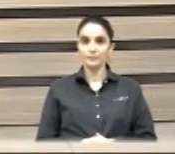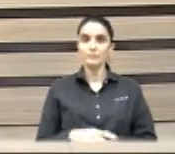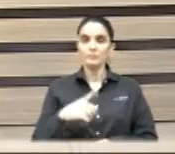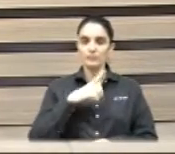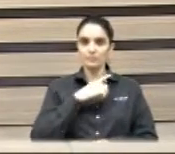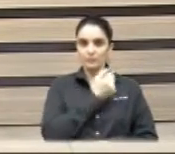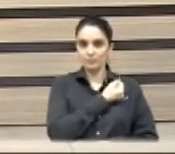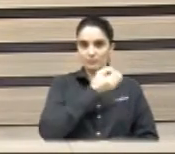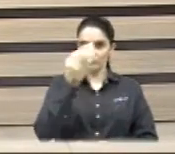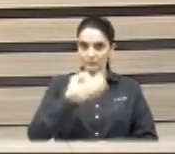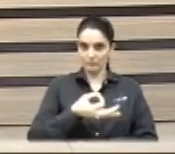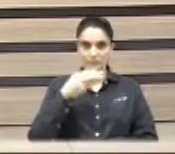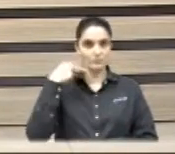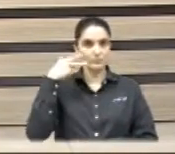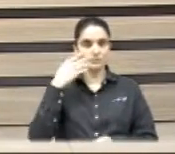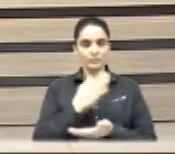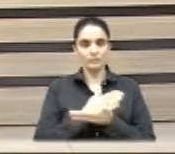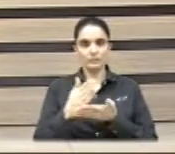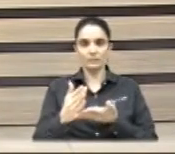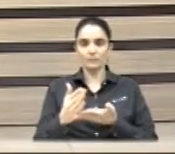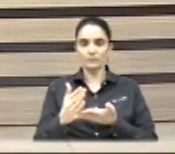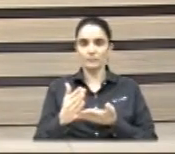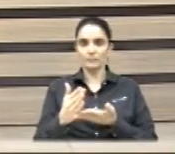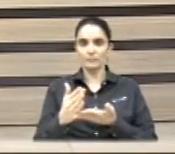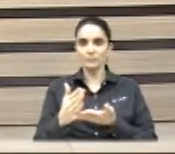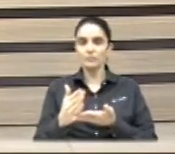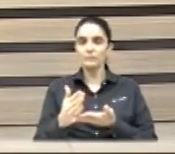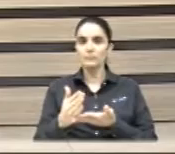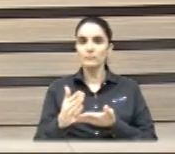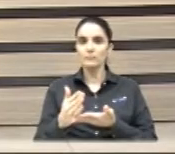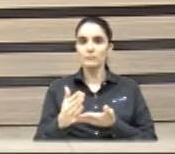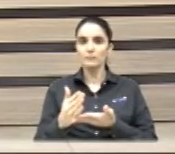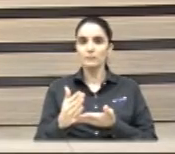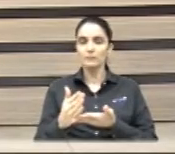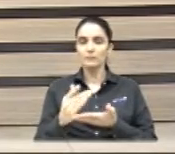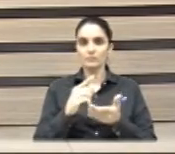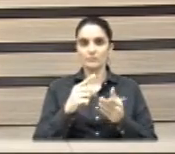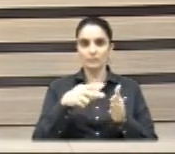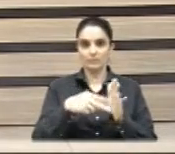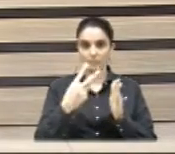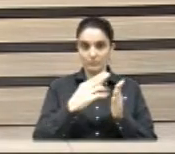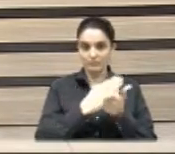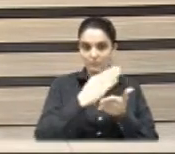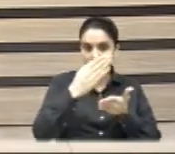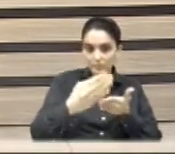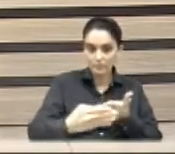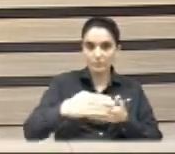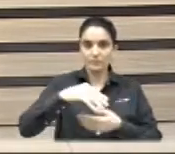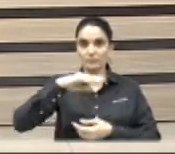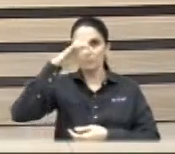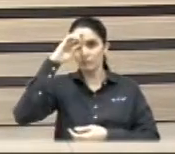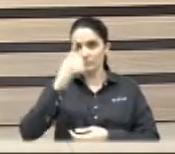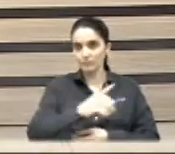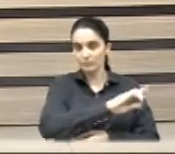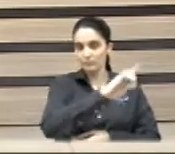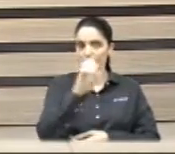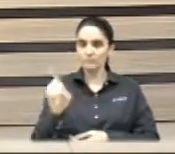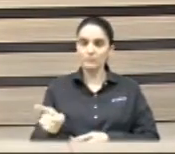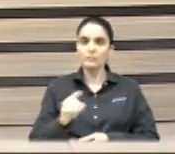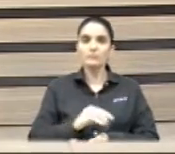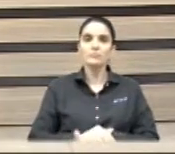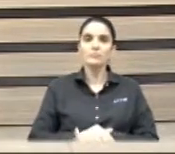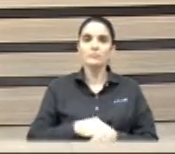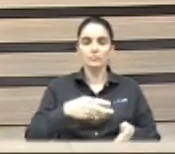Havendo número regimental, esta presidência dá por iniciada a segunda fase da sessão, onde chamamos ordem do